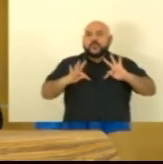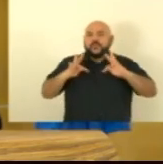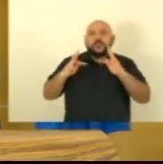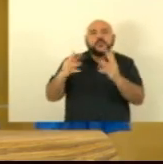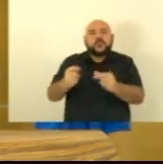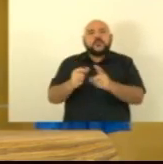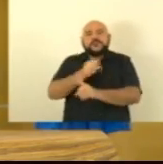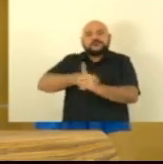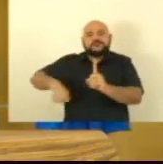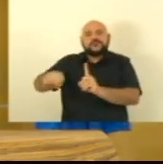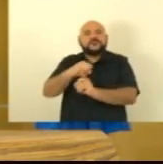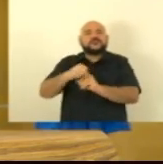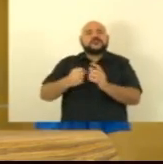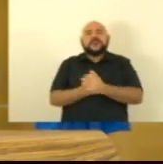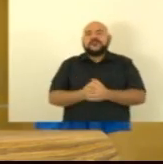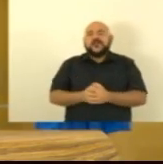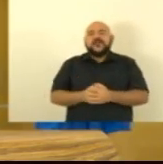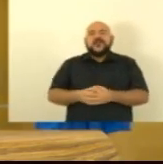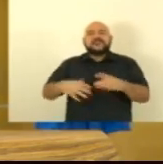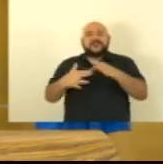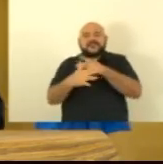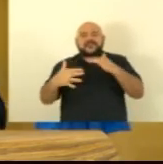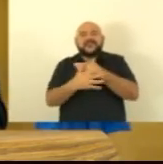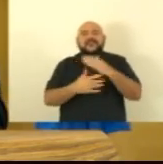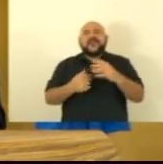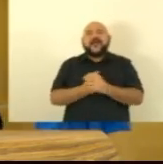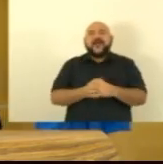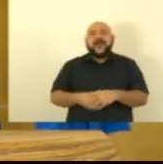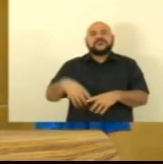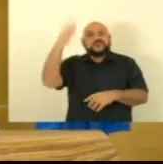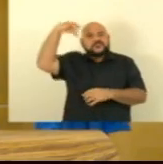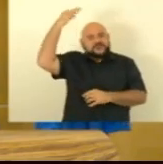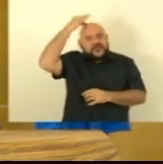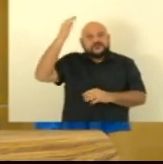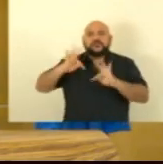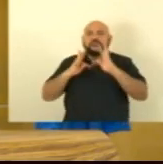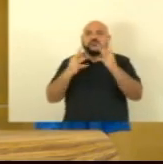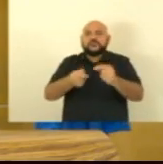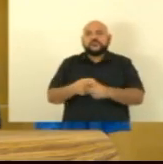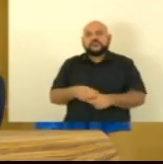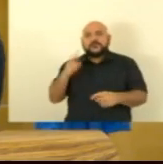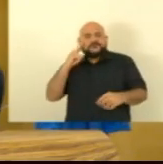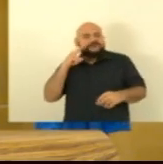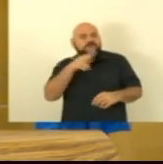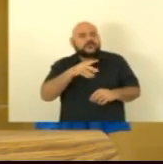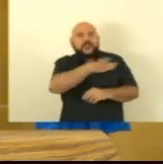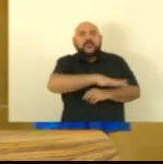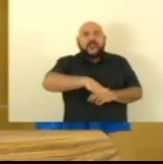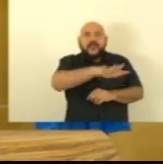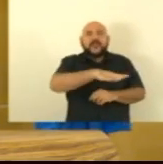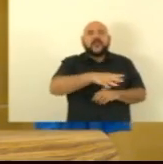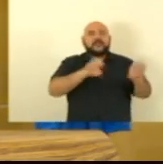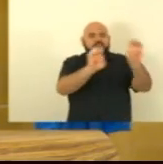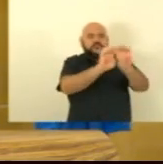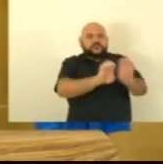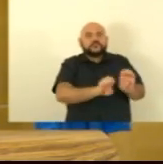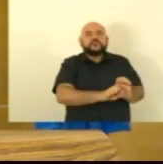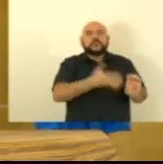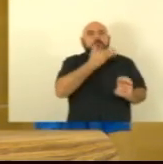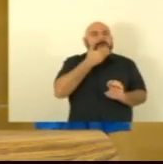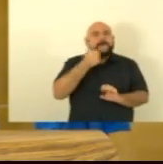do poder público estadual, municipal e federal para aquela região, para levarmos para lá infraestrutura e